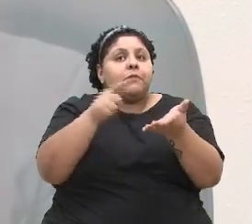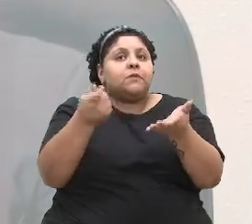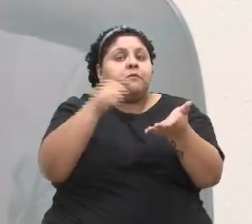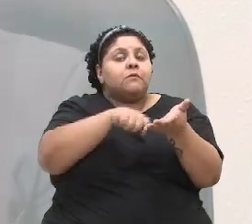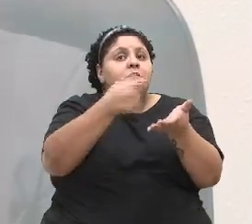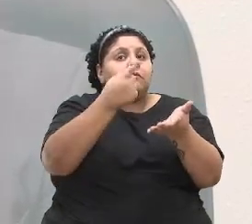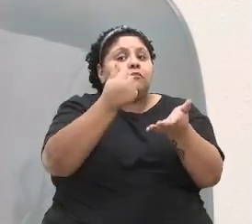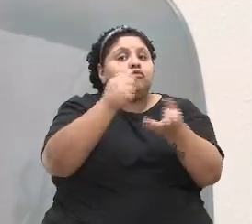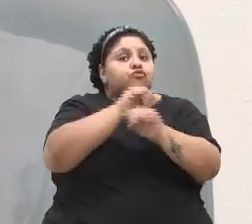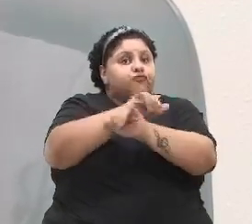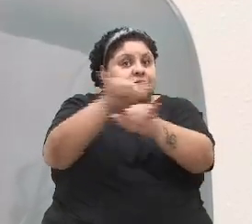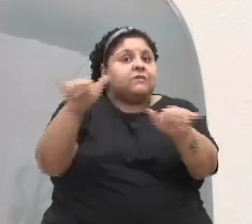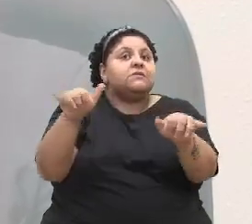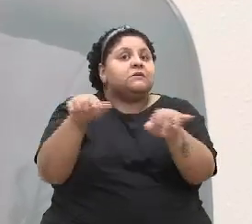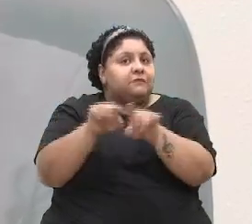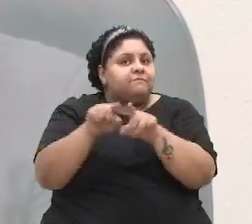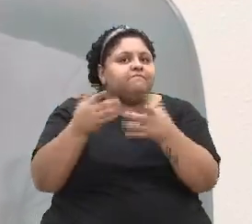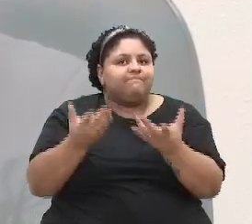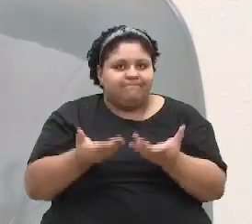para divulgação, inclusive.